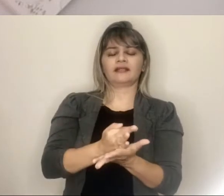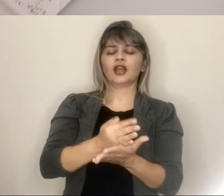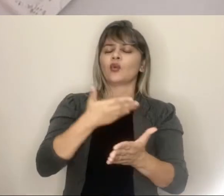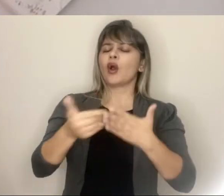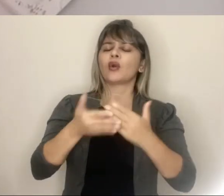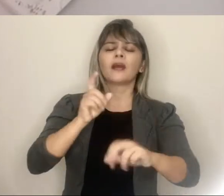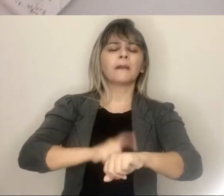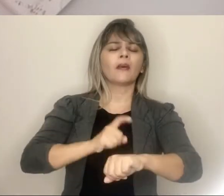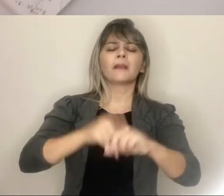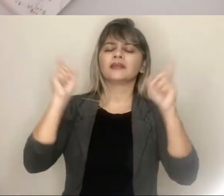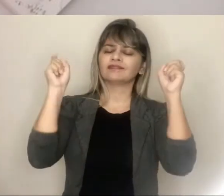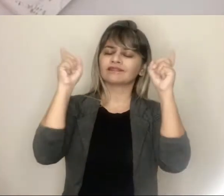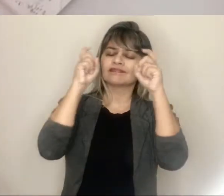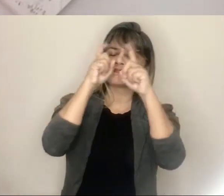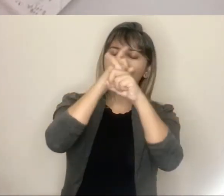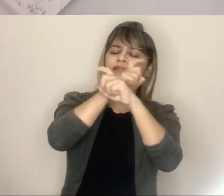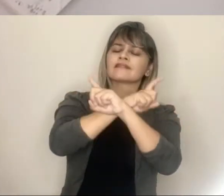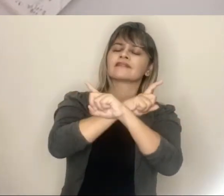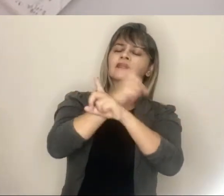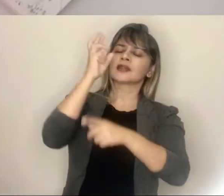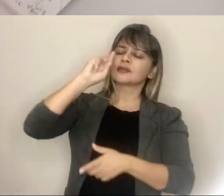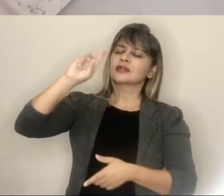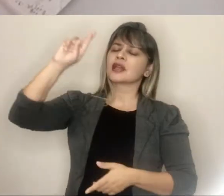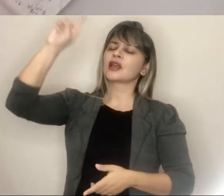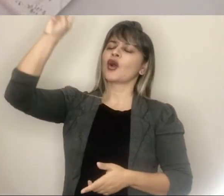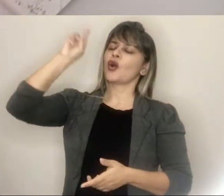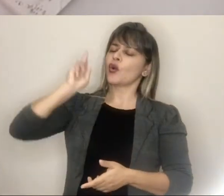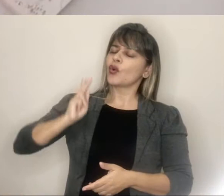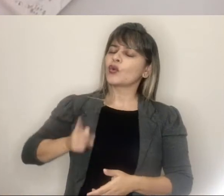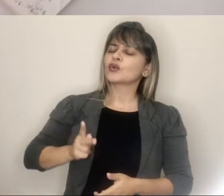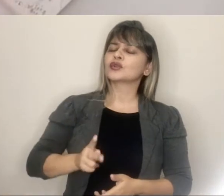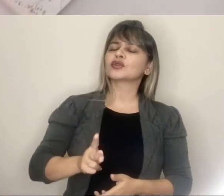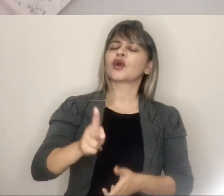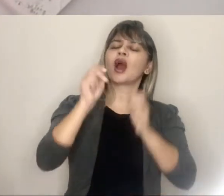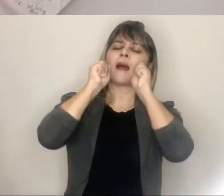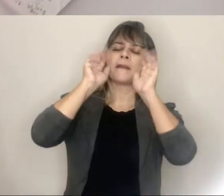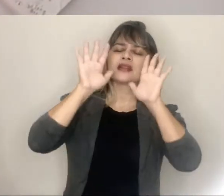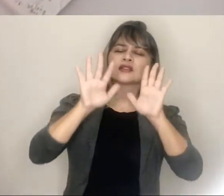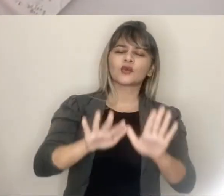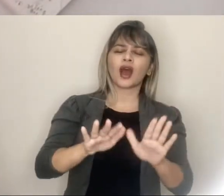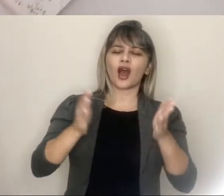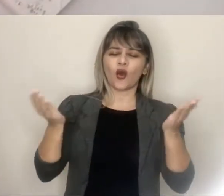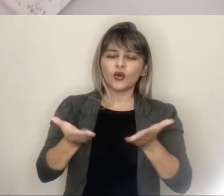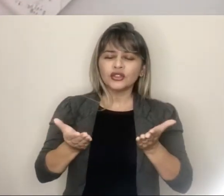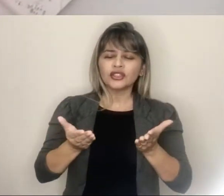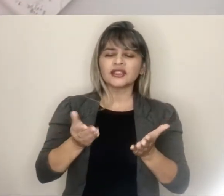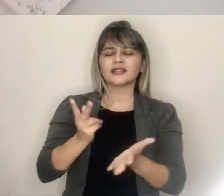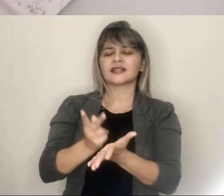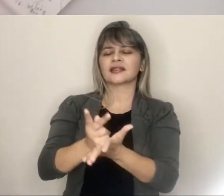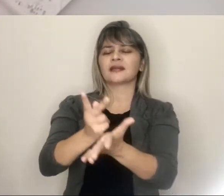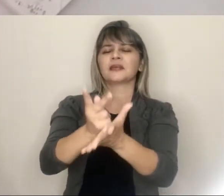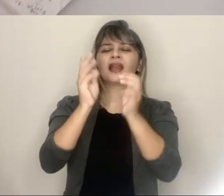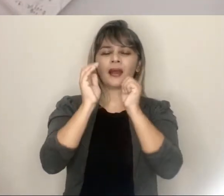dar coragem, força, confiança e fé, de maneira a seguirmos em frente nesse momento